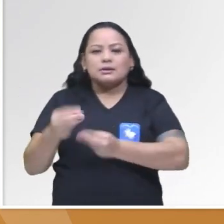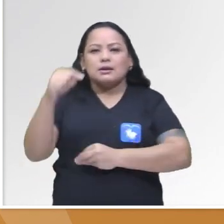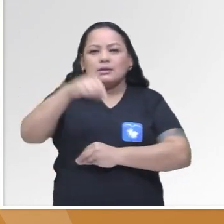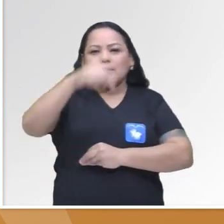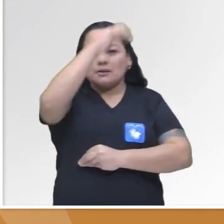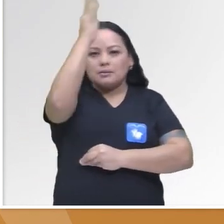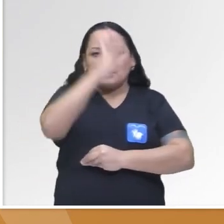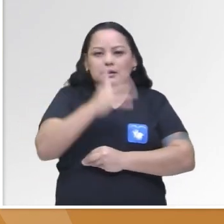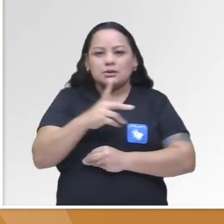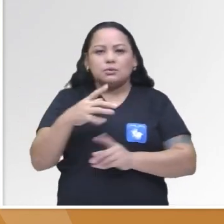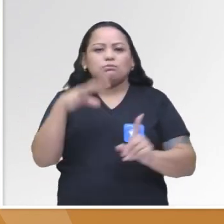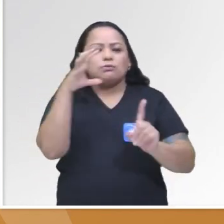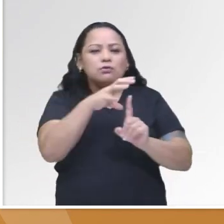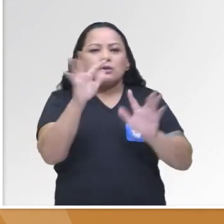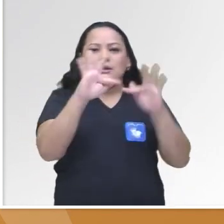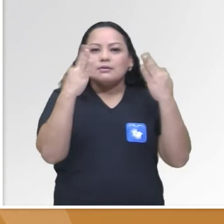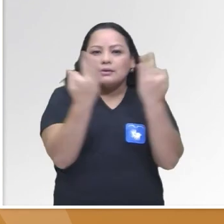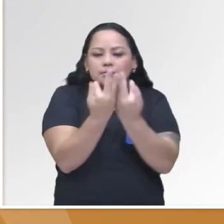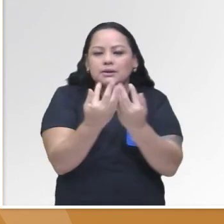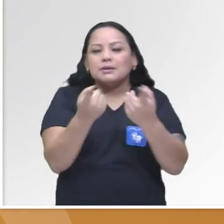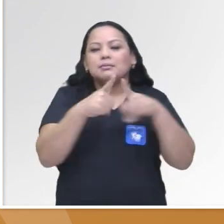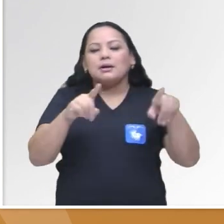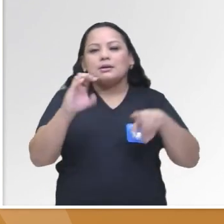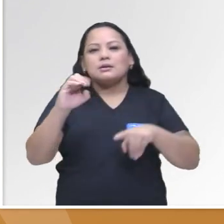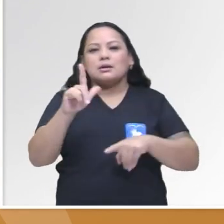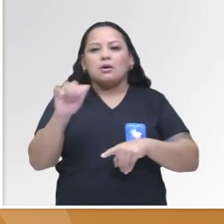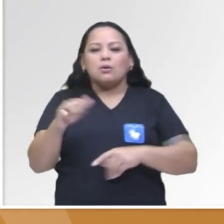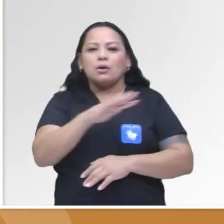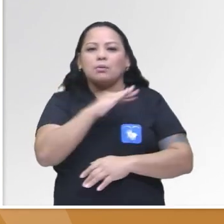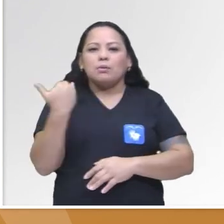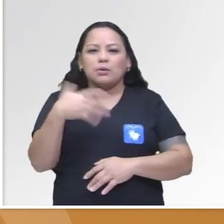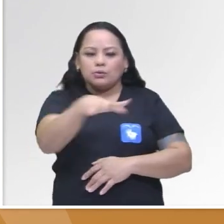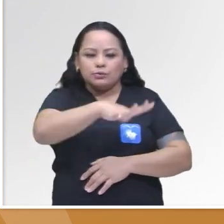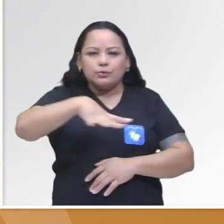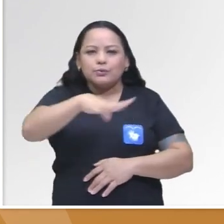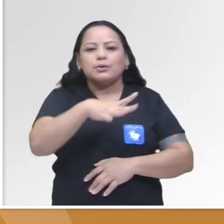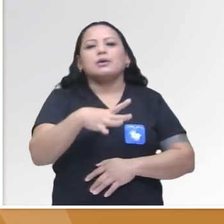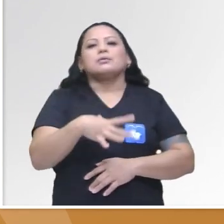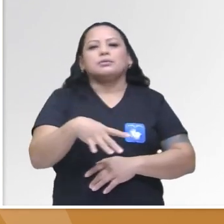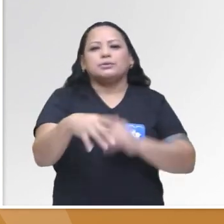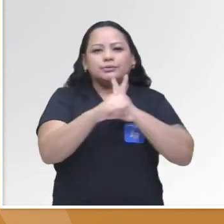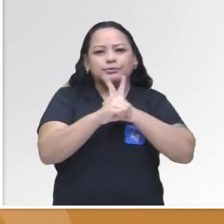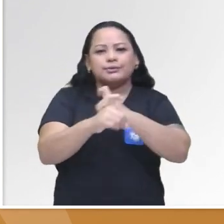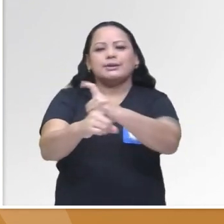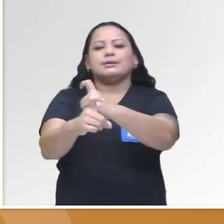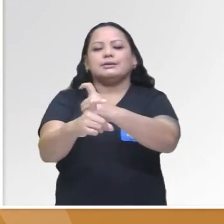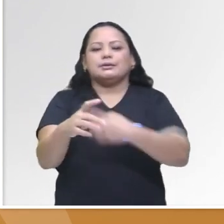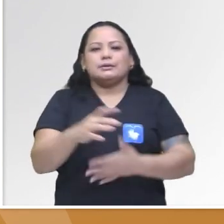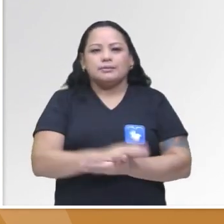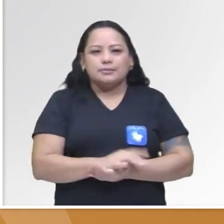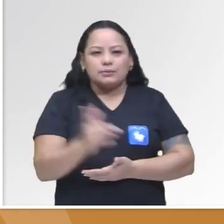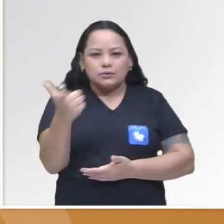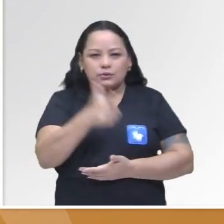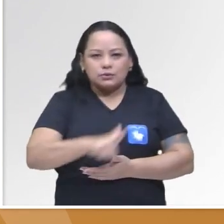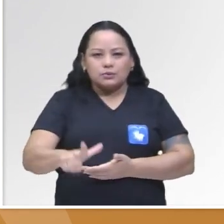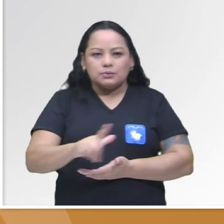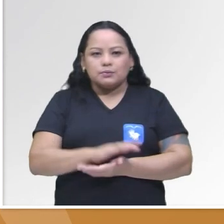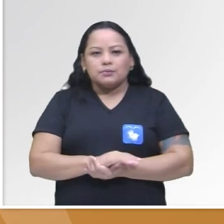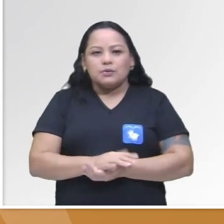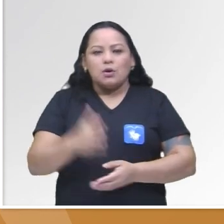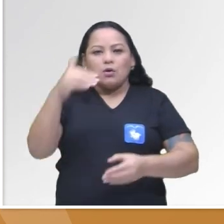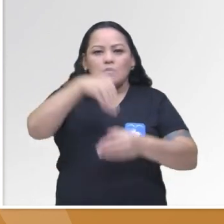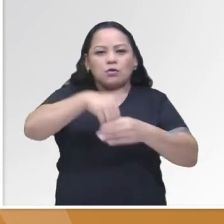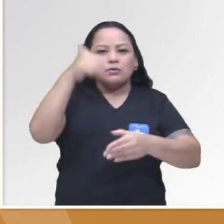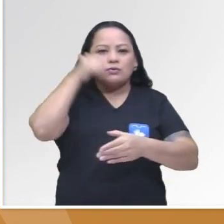à ação da família, mas Olga morreu num campo de concentração. Continuando, o voto